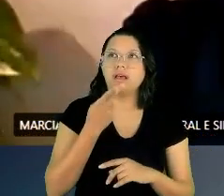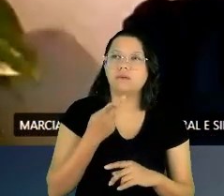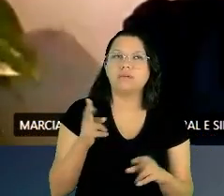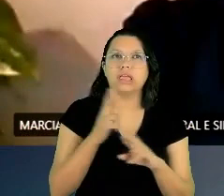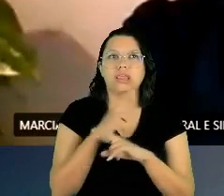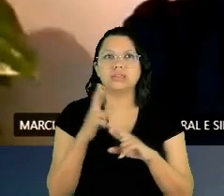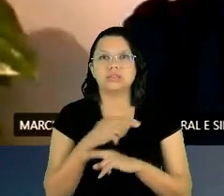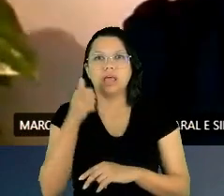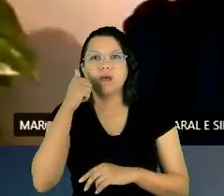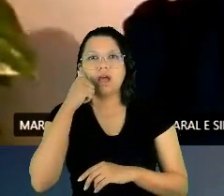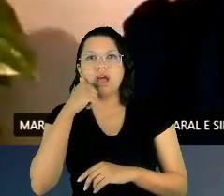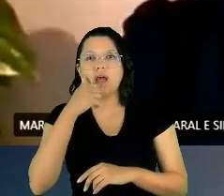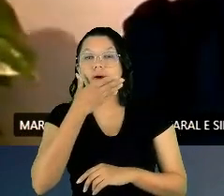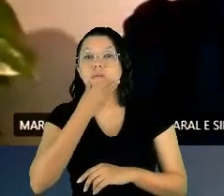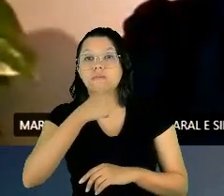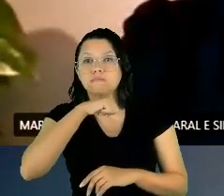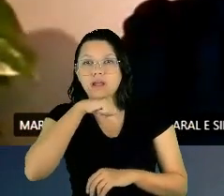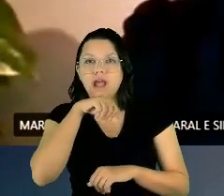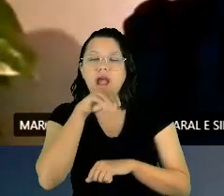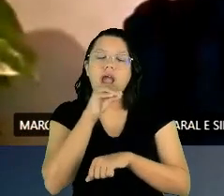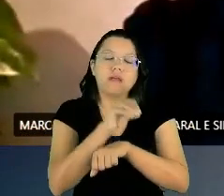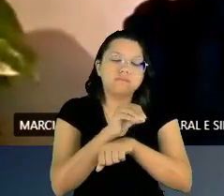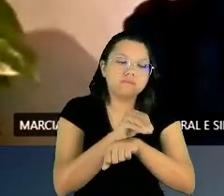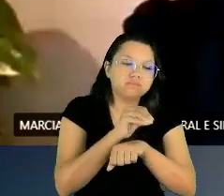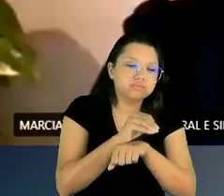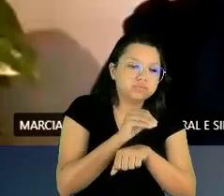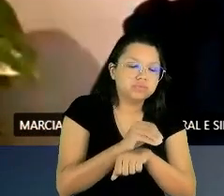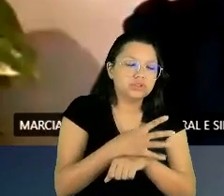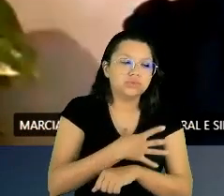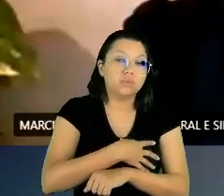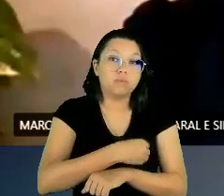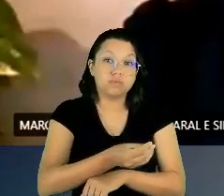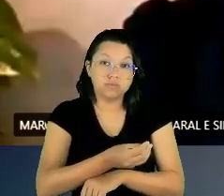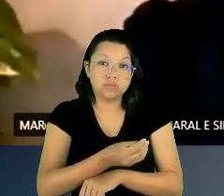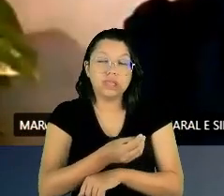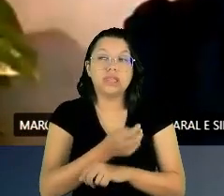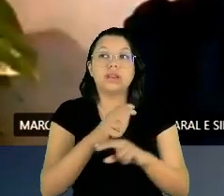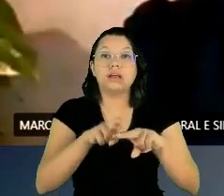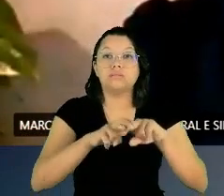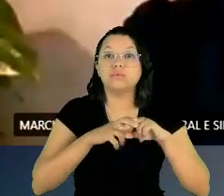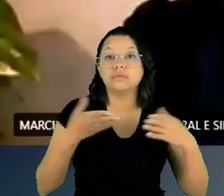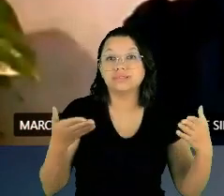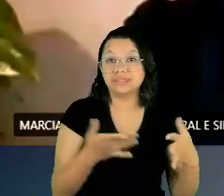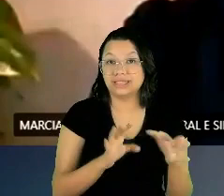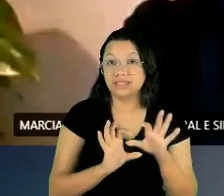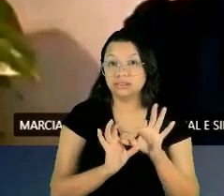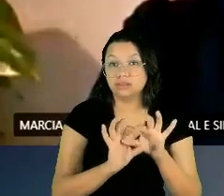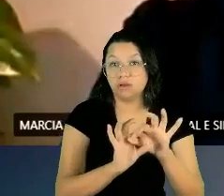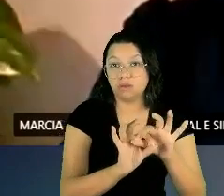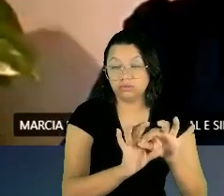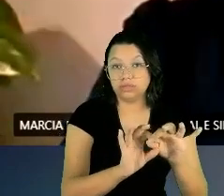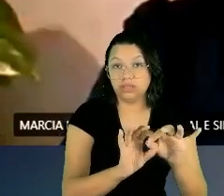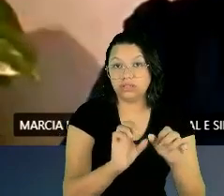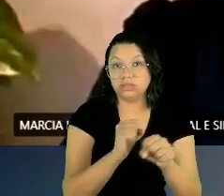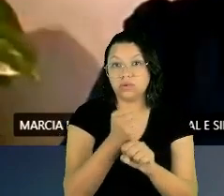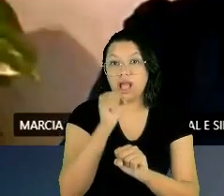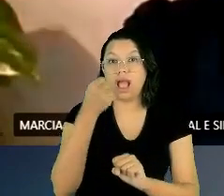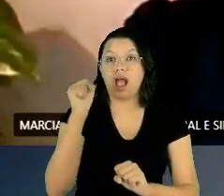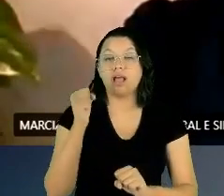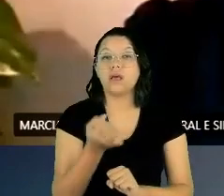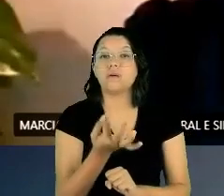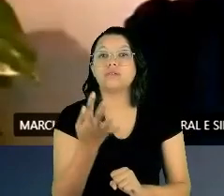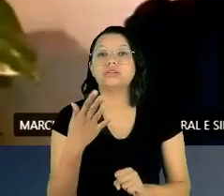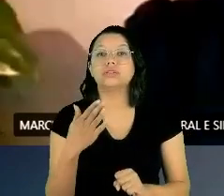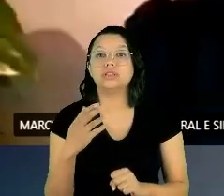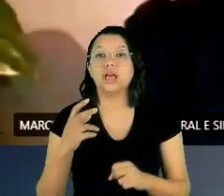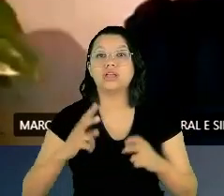pai que está cuidando do filho e que daí, portanto, nesse contexto aumentam-se os níveis